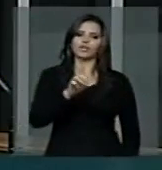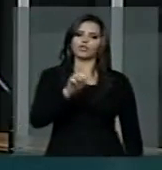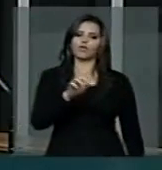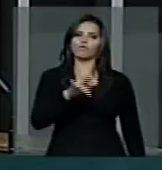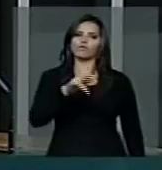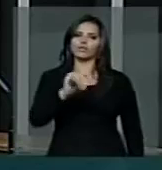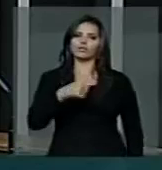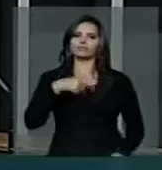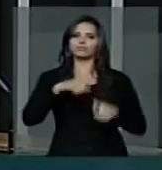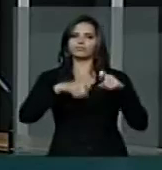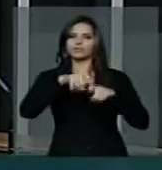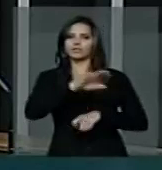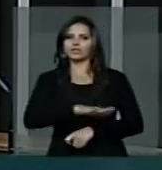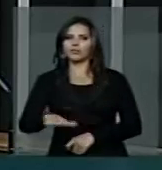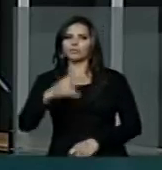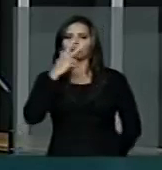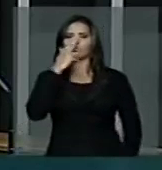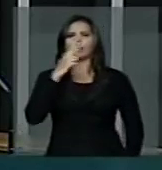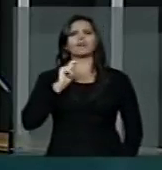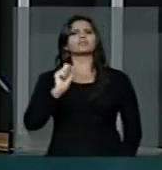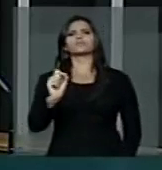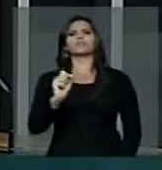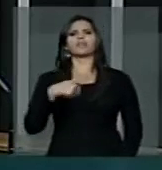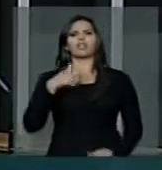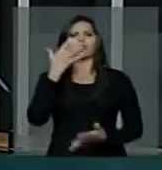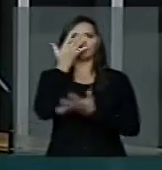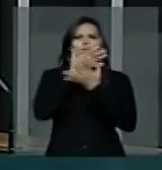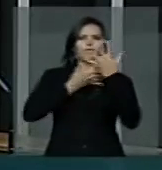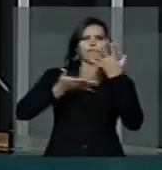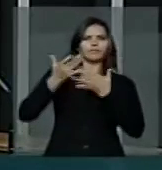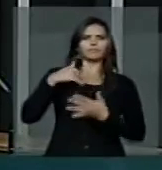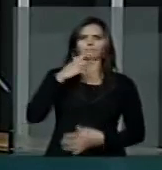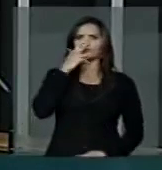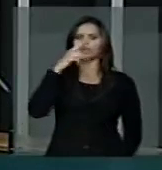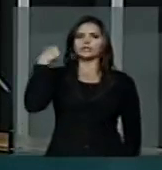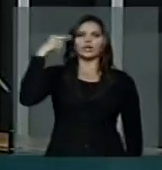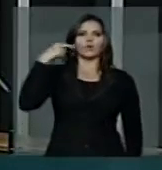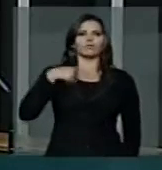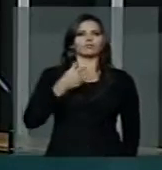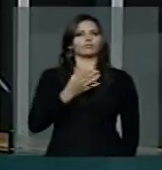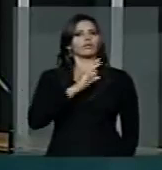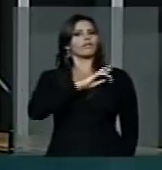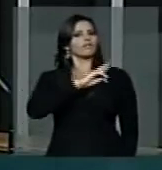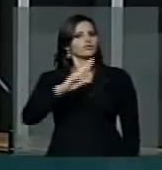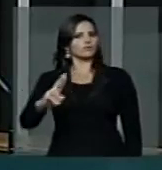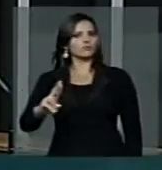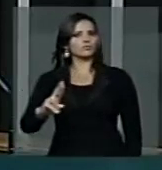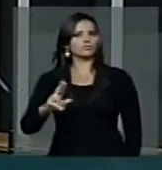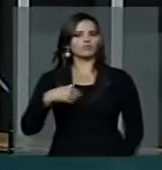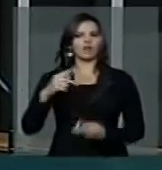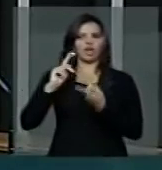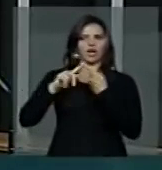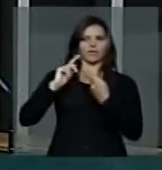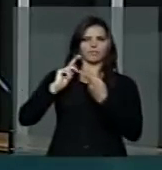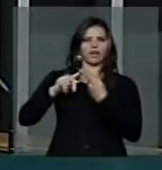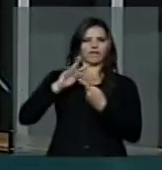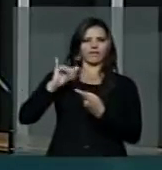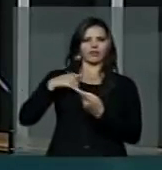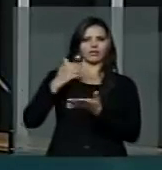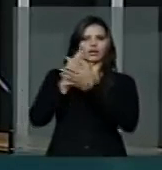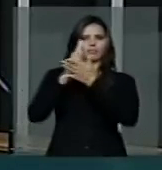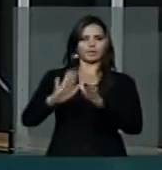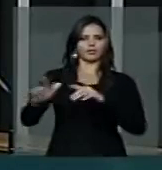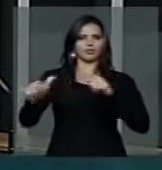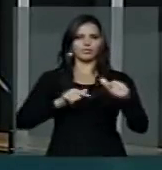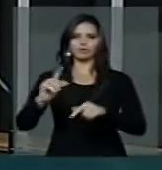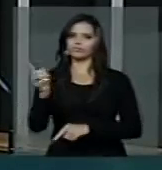um colorido de fanatismo religioso. Nenhuma ameaça vai deter o nosso trabalho. Ele é importante para todas as minorias